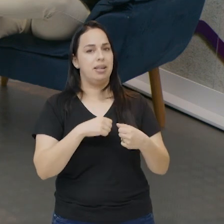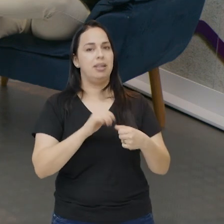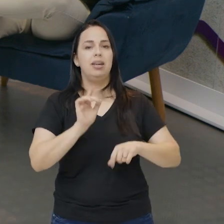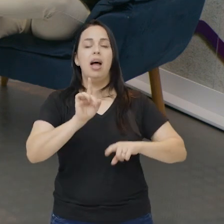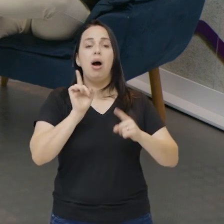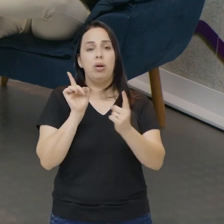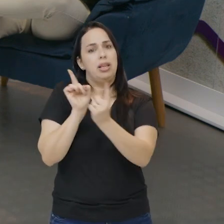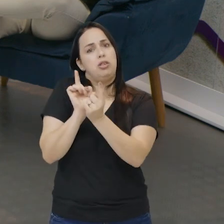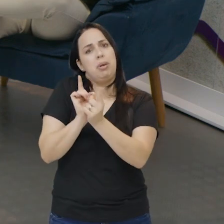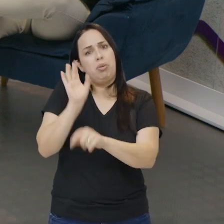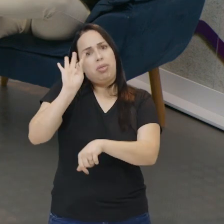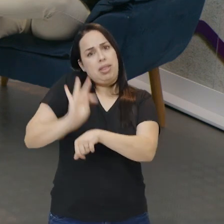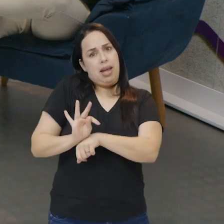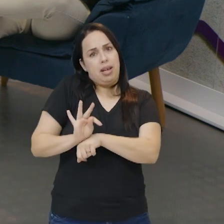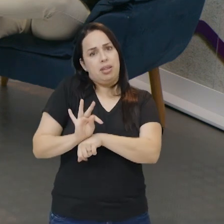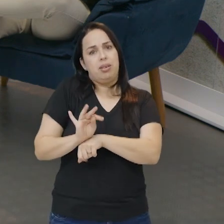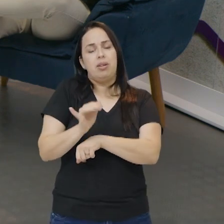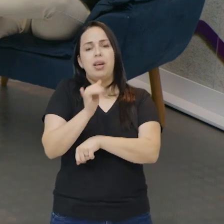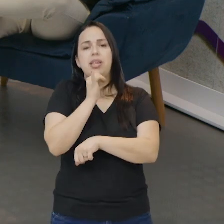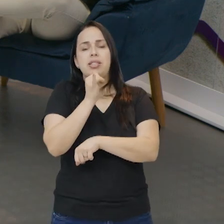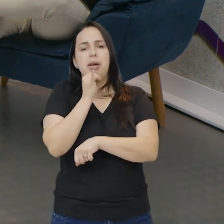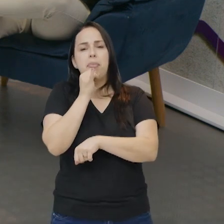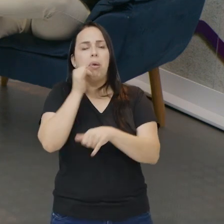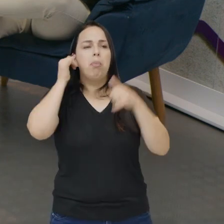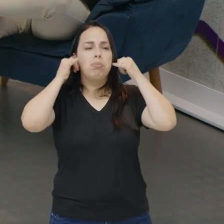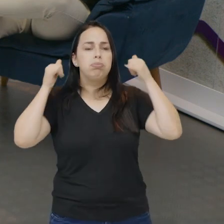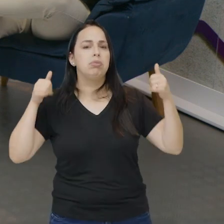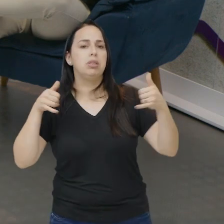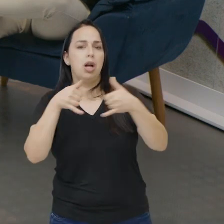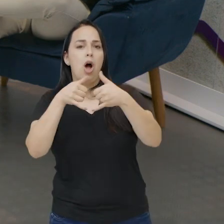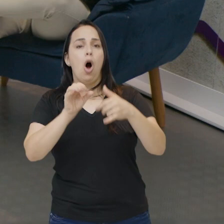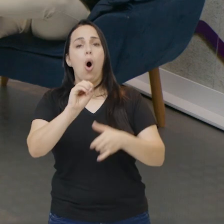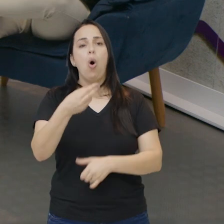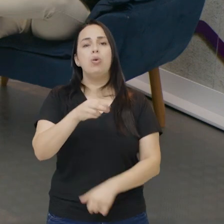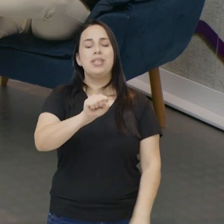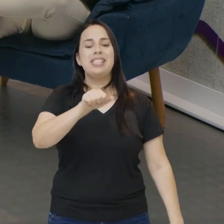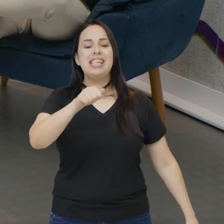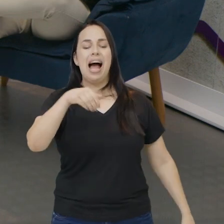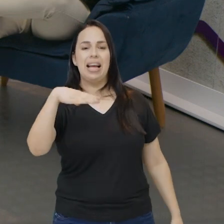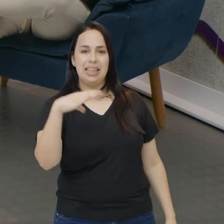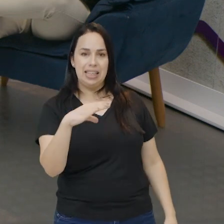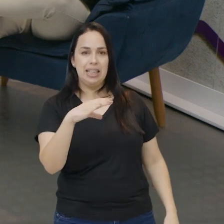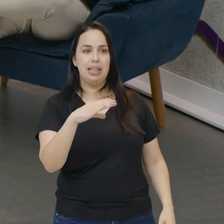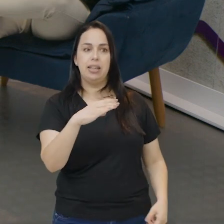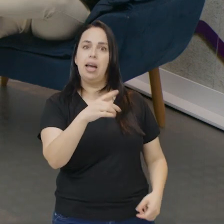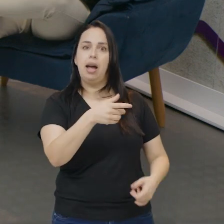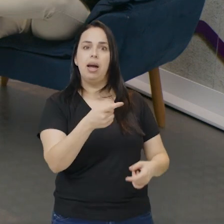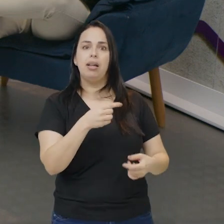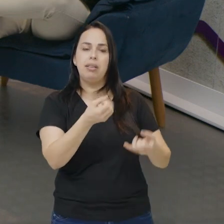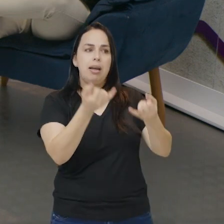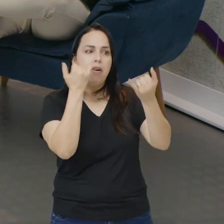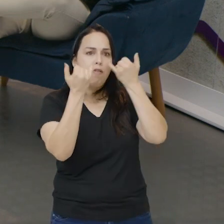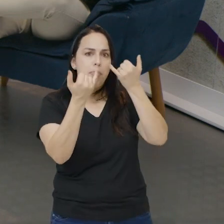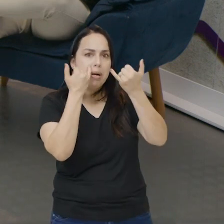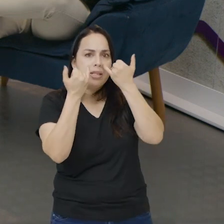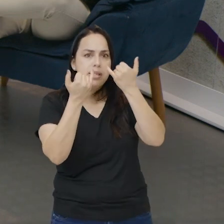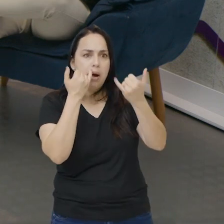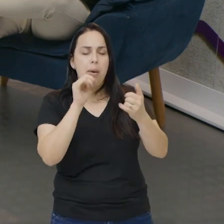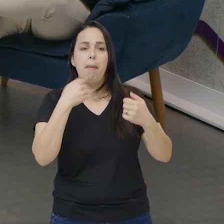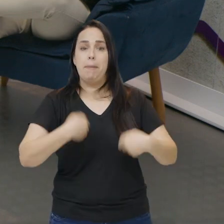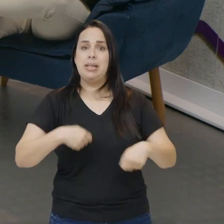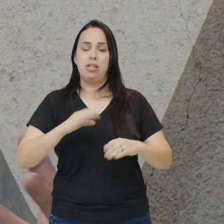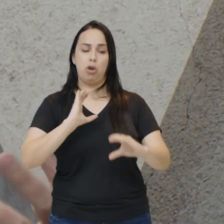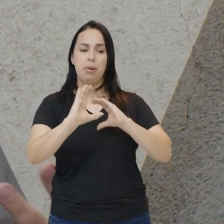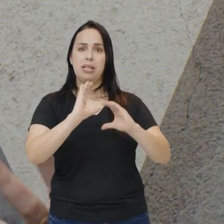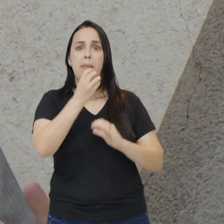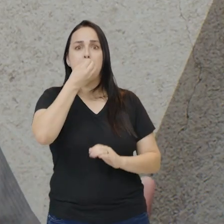por mais que seja um atendimento mais técnico, por exemplo, quando é um helpdesk, por exemplo, ou um saque, que às vezes são informações muito objetivas,